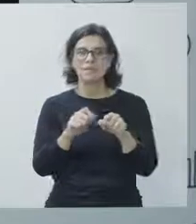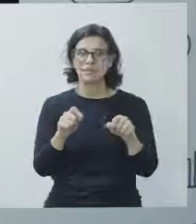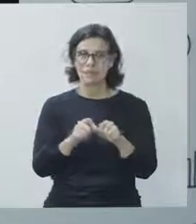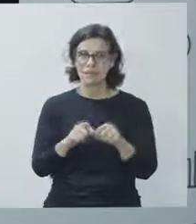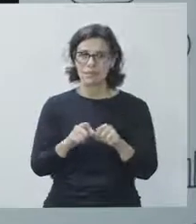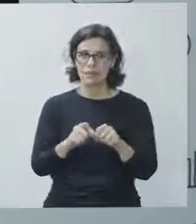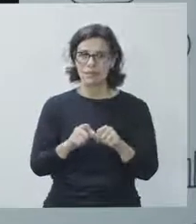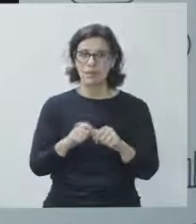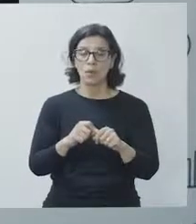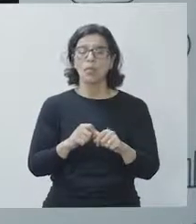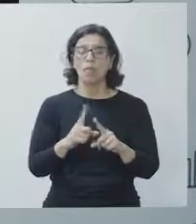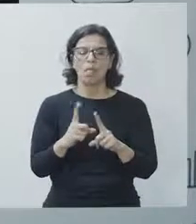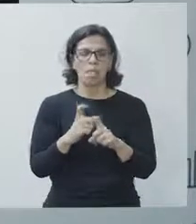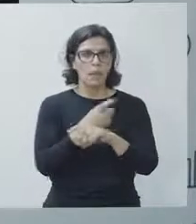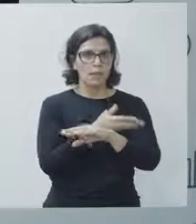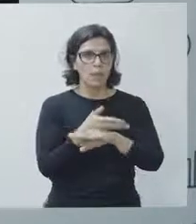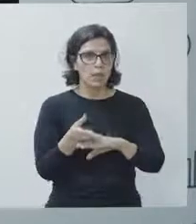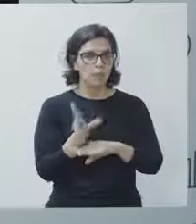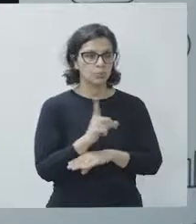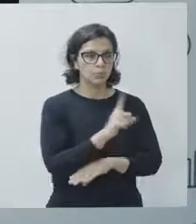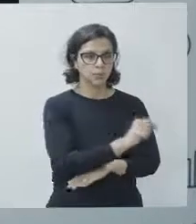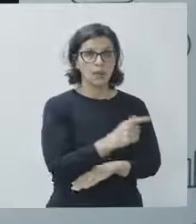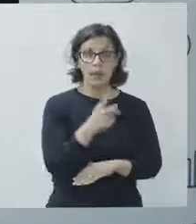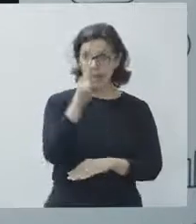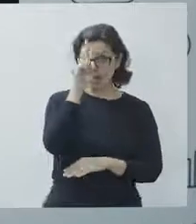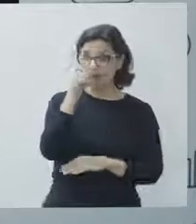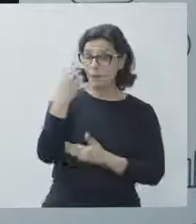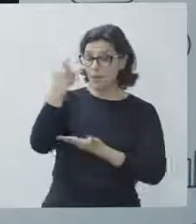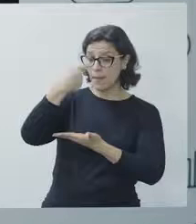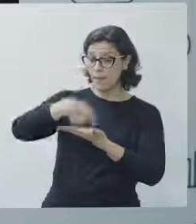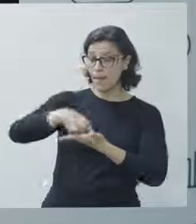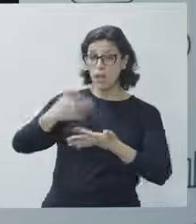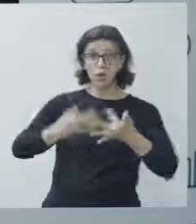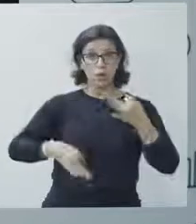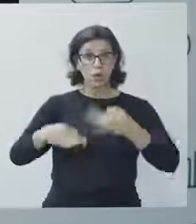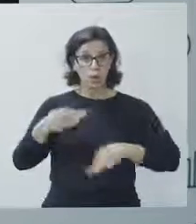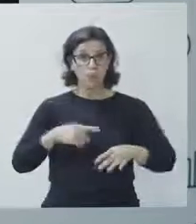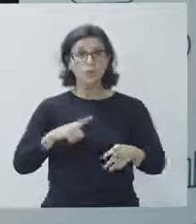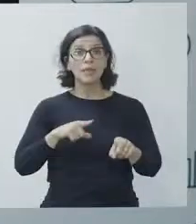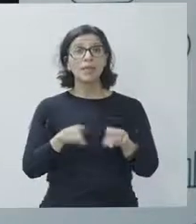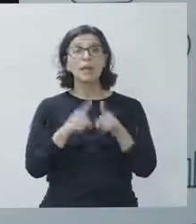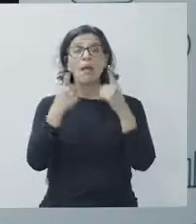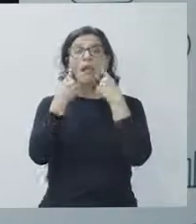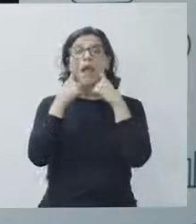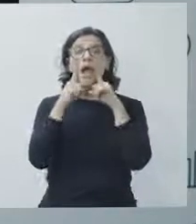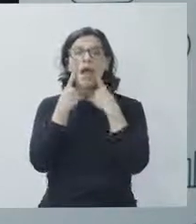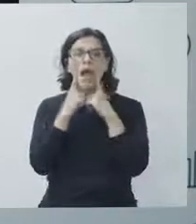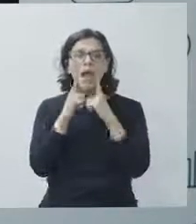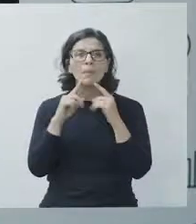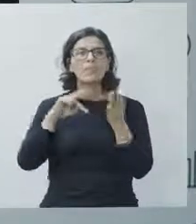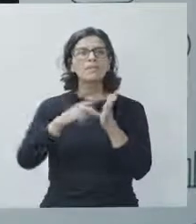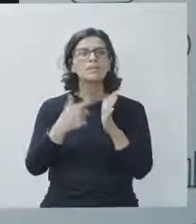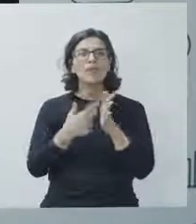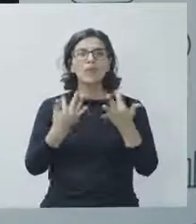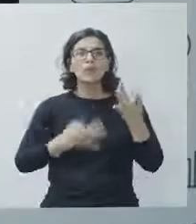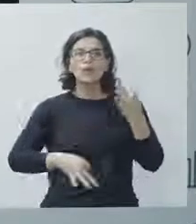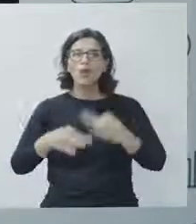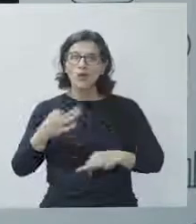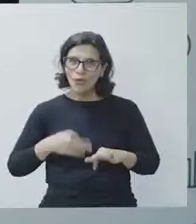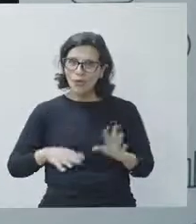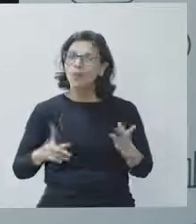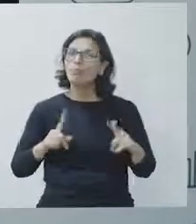né, se livrar do monstro. Lembra que ele diz para apagar com as dores? E as lágrimas, elas estão simbolizando